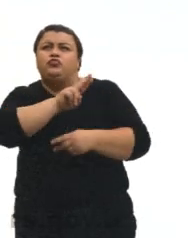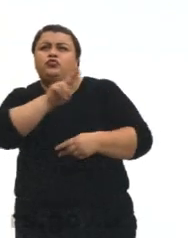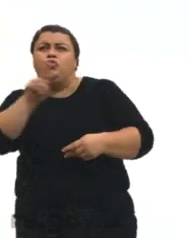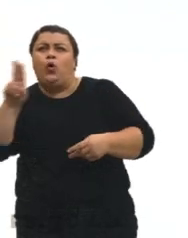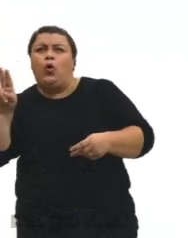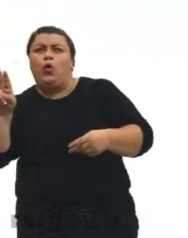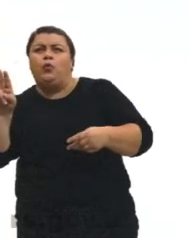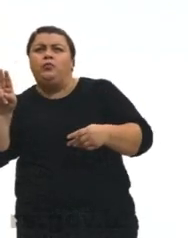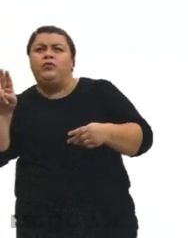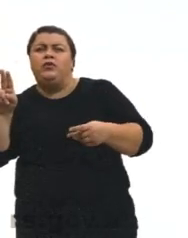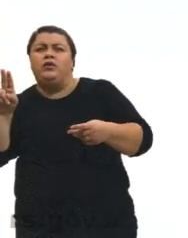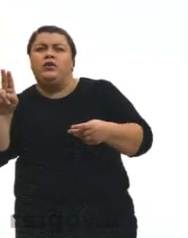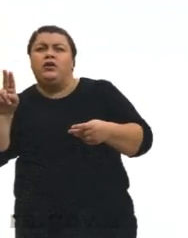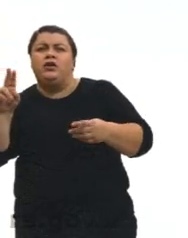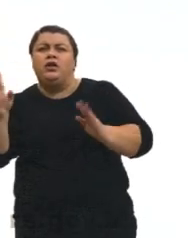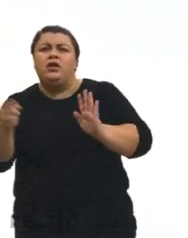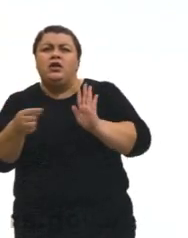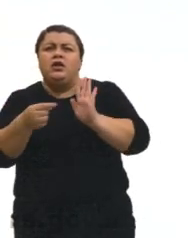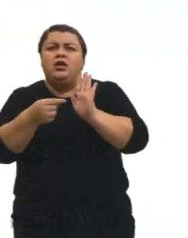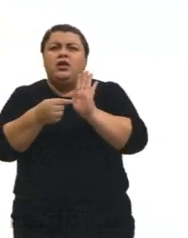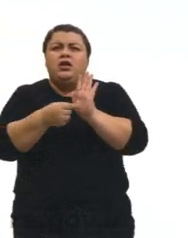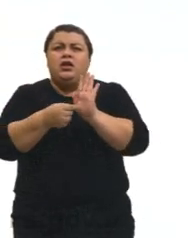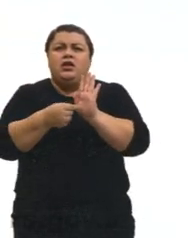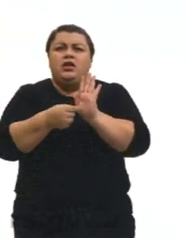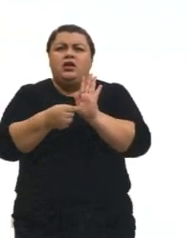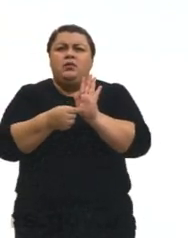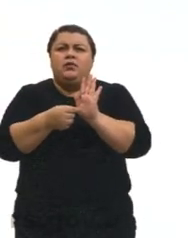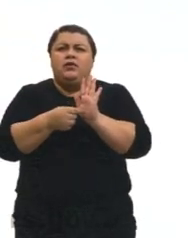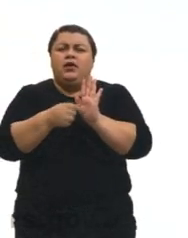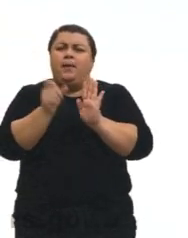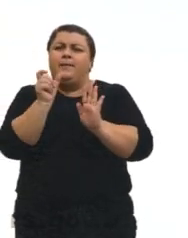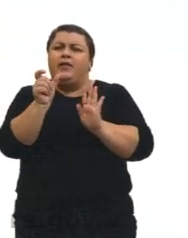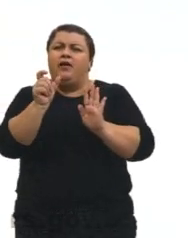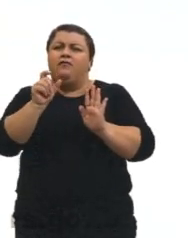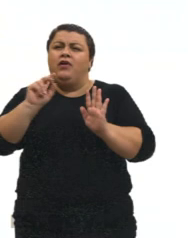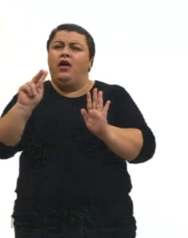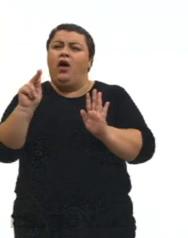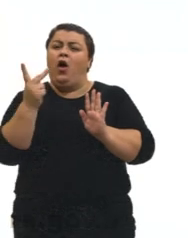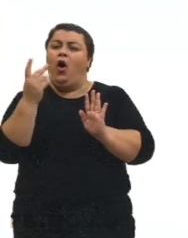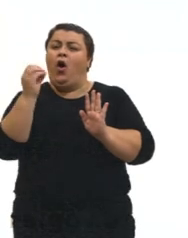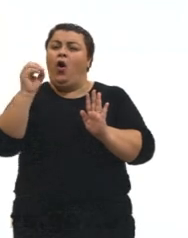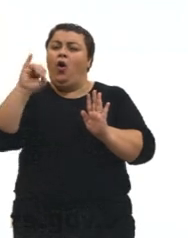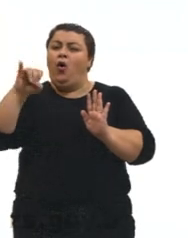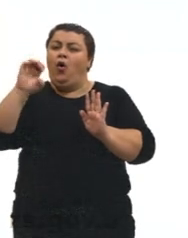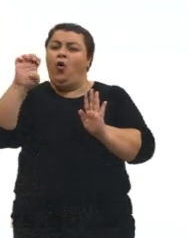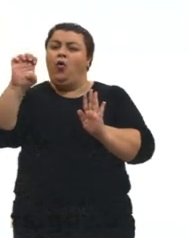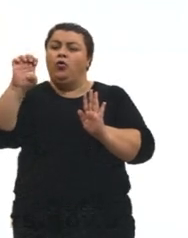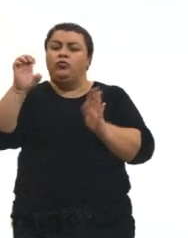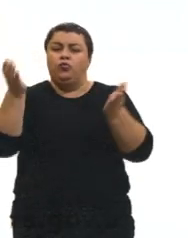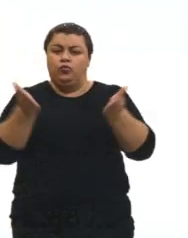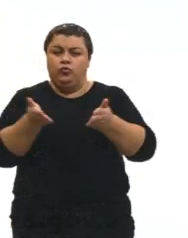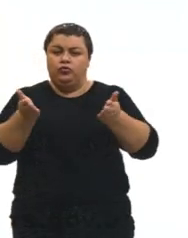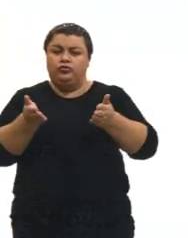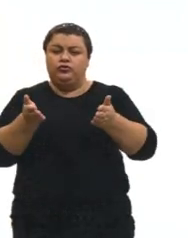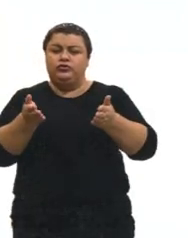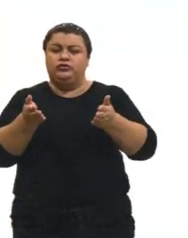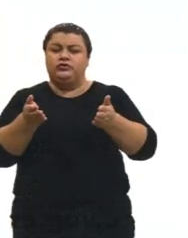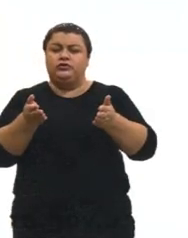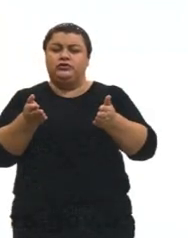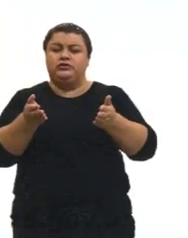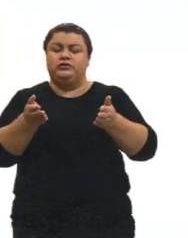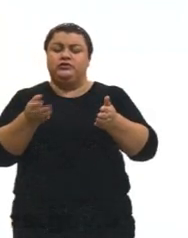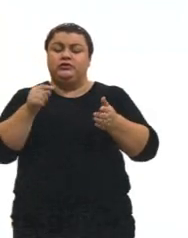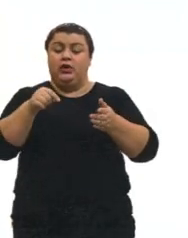e suprimir né a palavra hoje e ainda sem a minha frase estaria completa é um ter uma